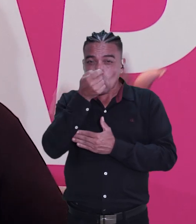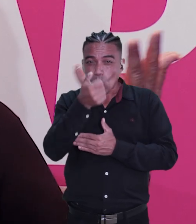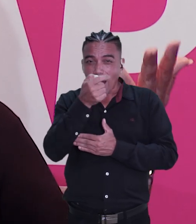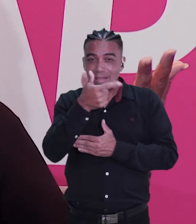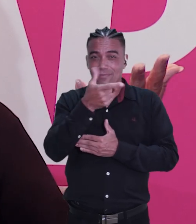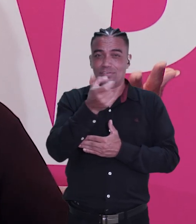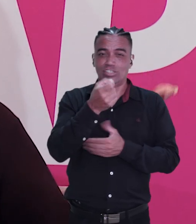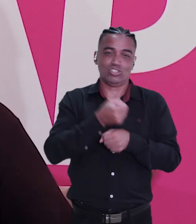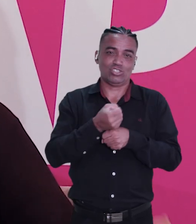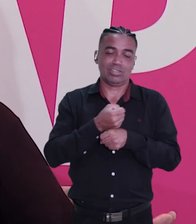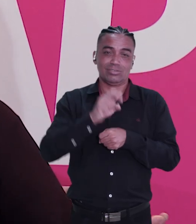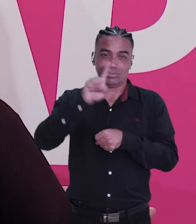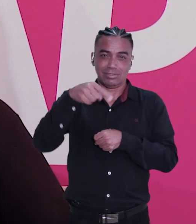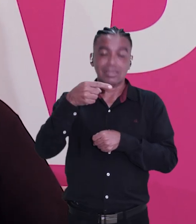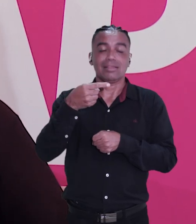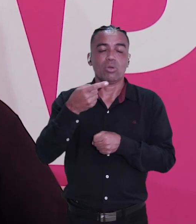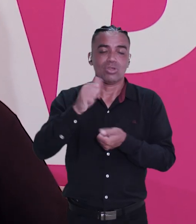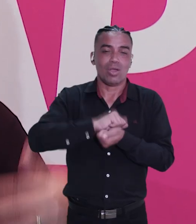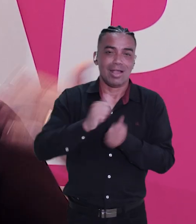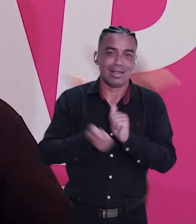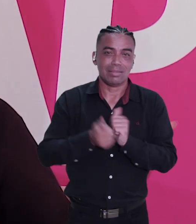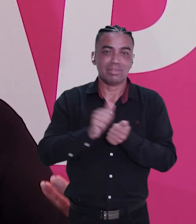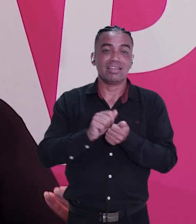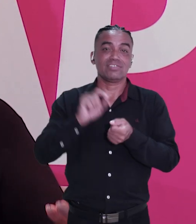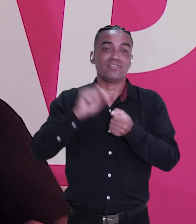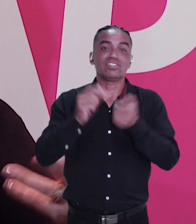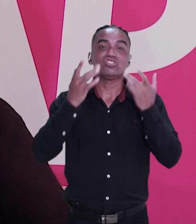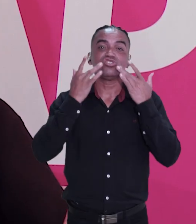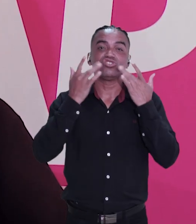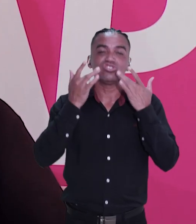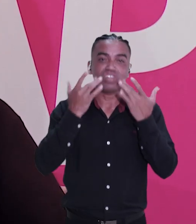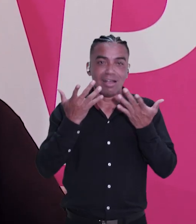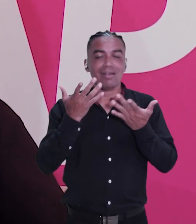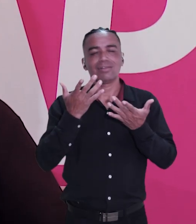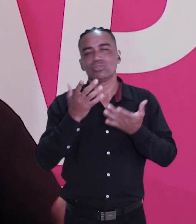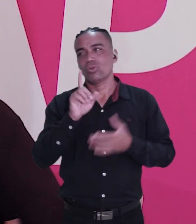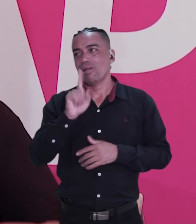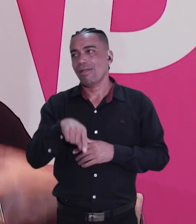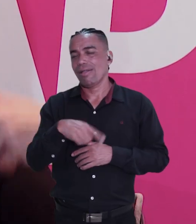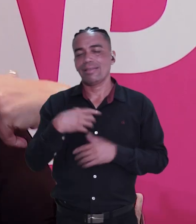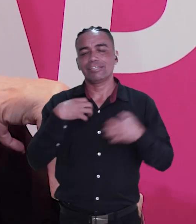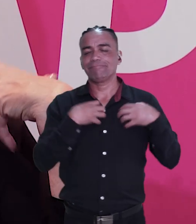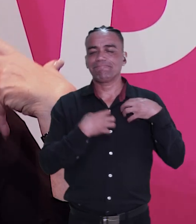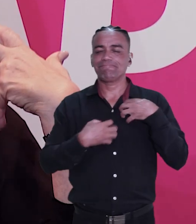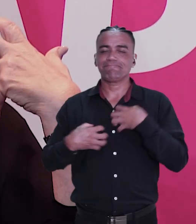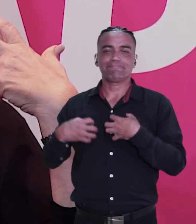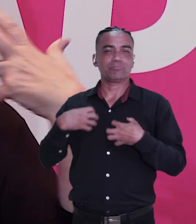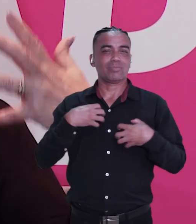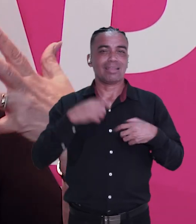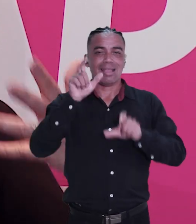tem quase 20 anos, e depois eu adaptei e fiz uma peça de teatro, que também era uma coisa